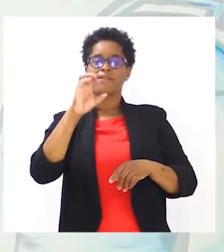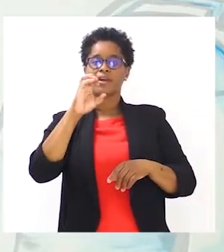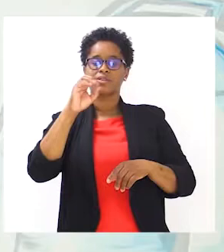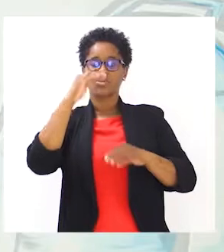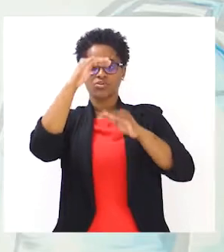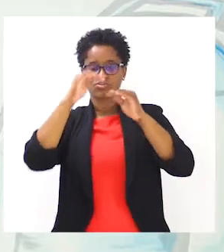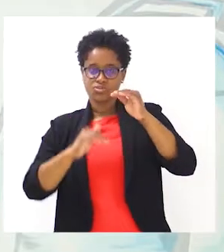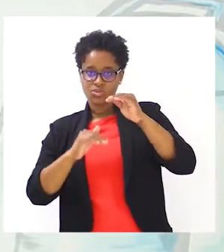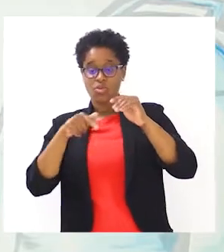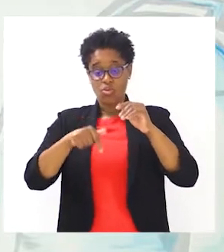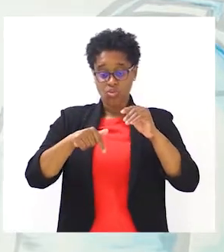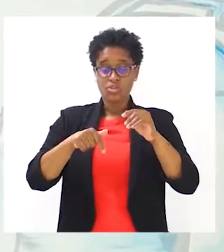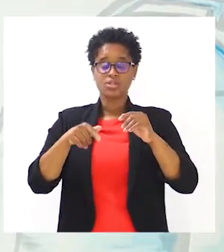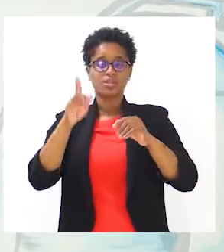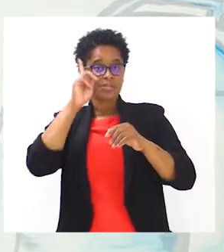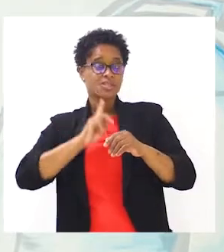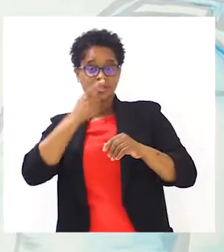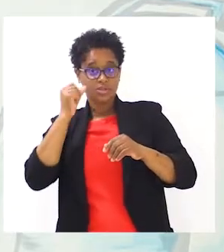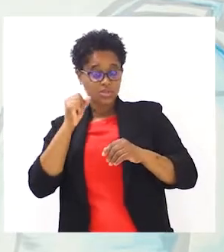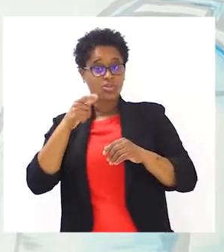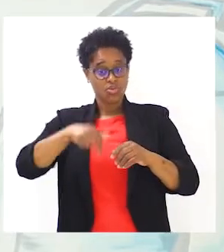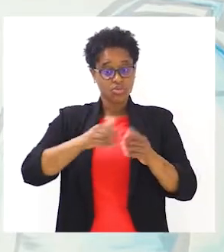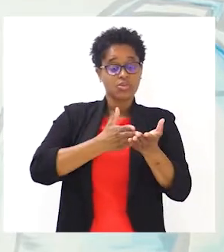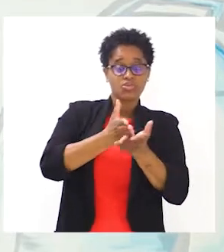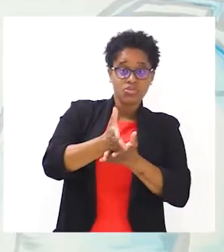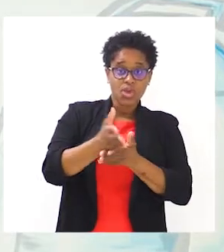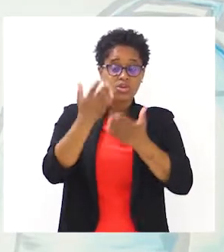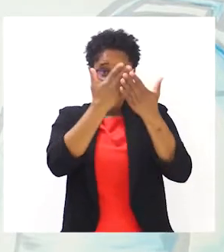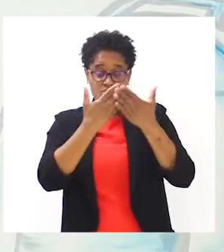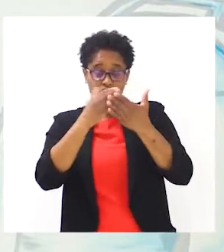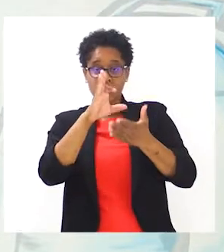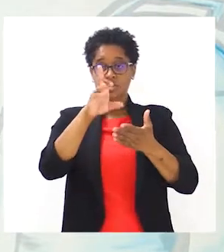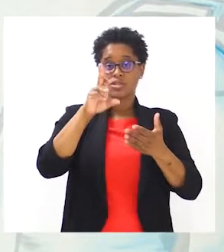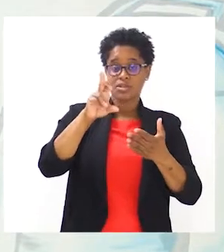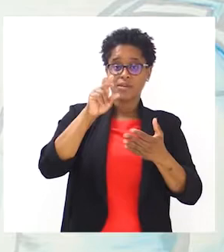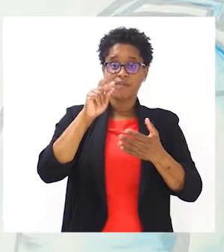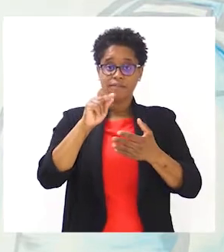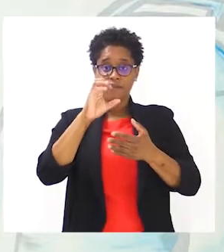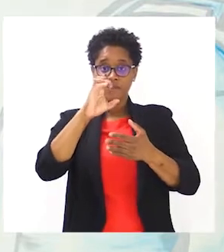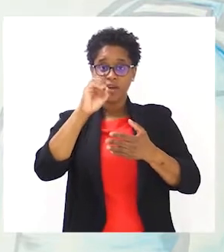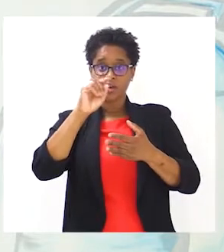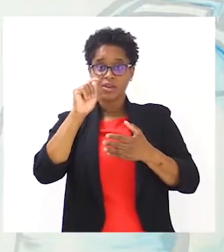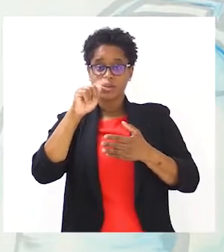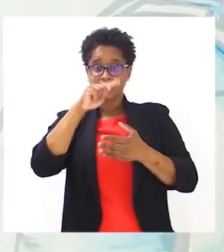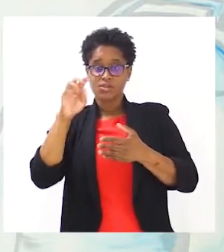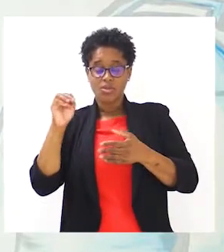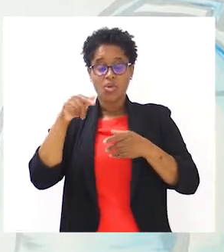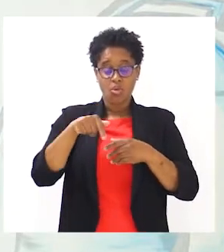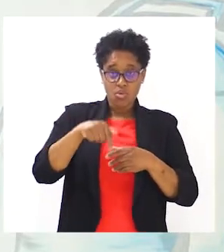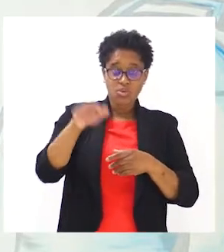ao estudo de frações. Hoje vocês vão aprender como é que se adiciona e